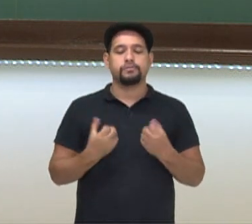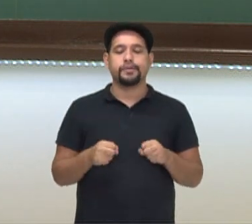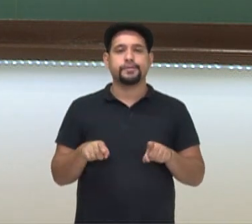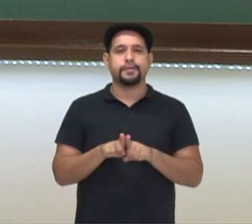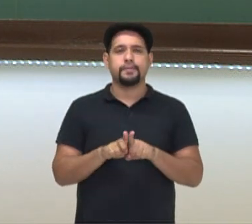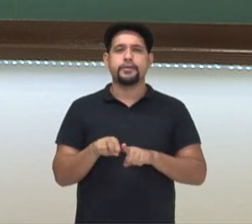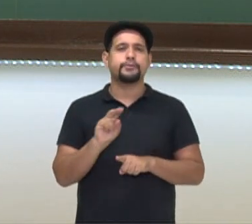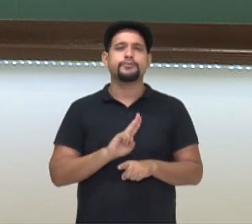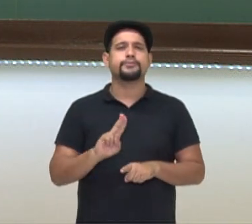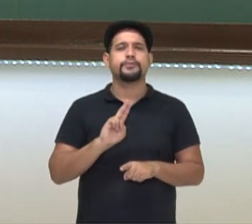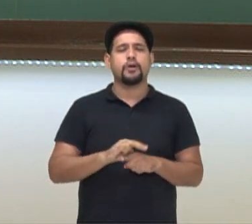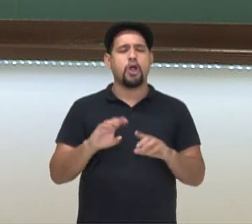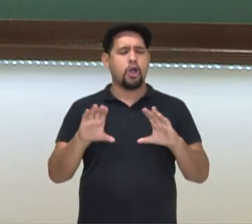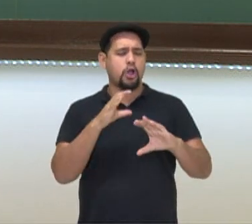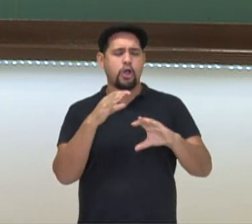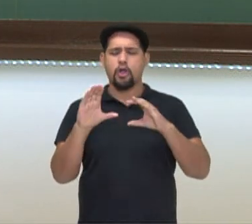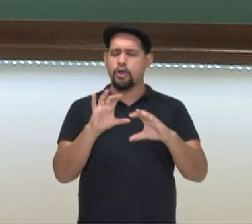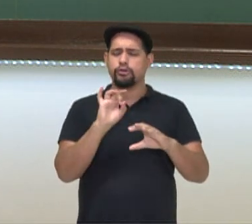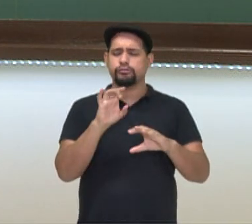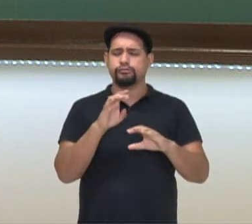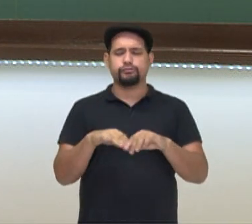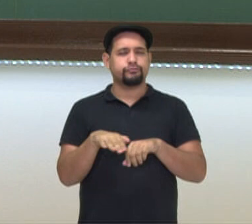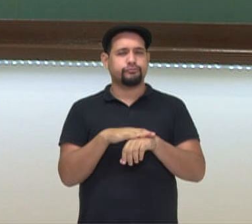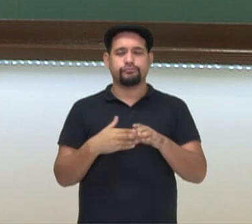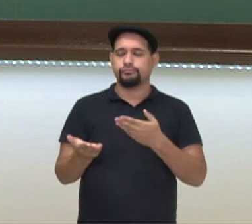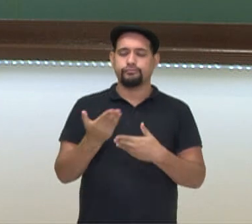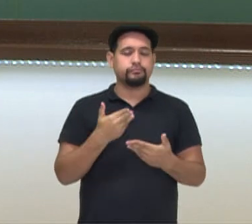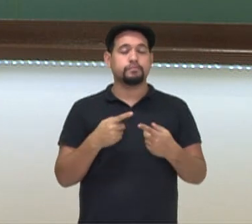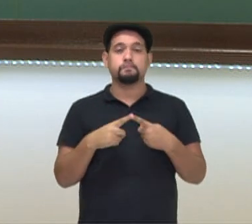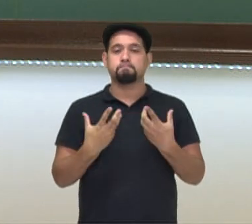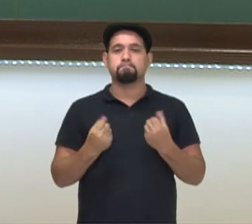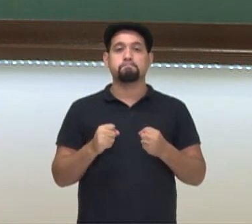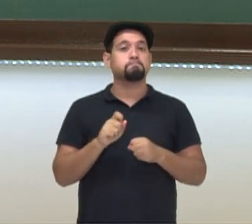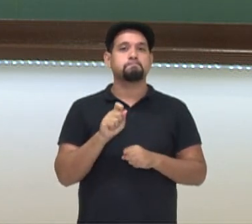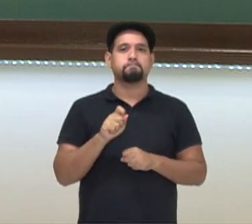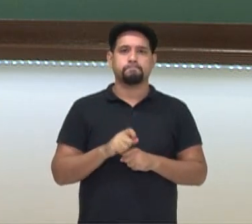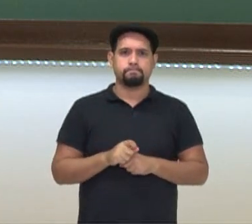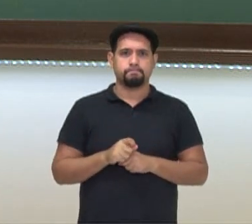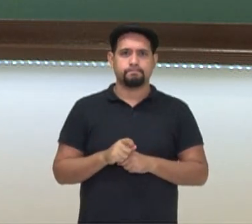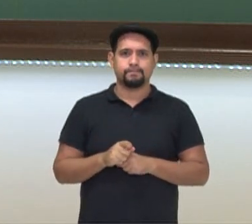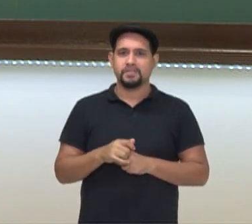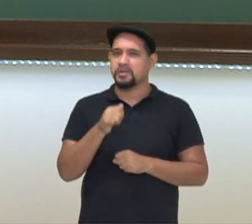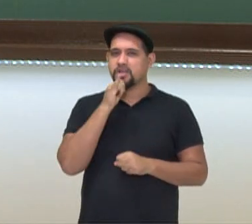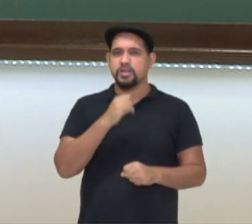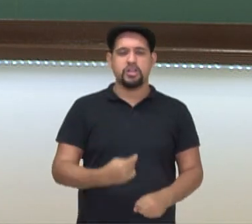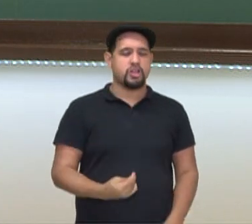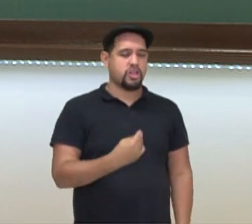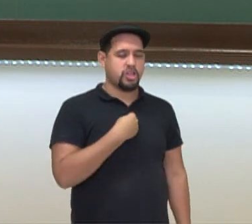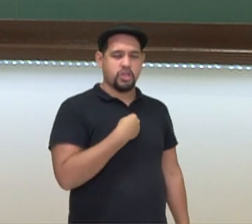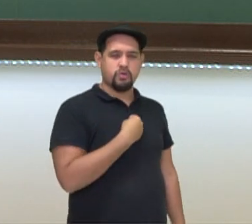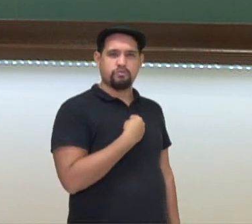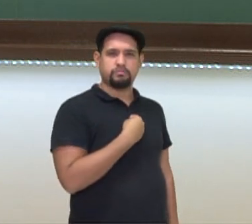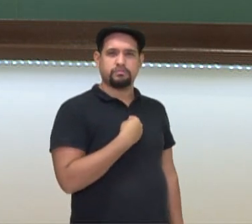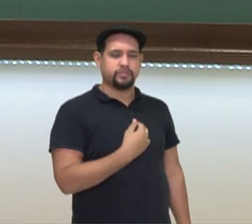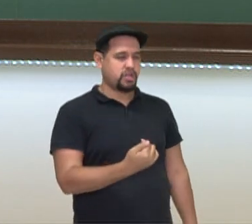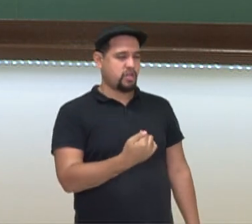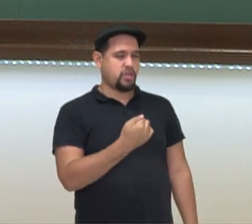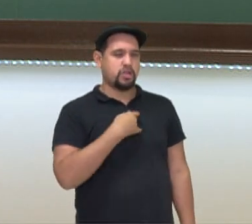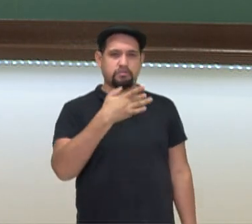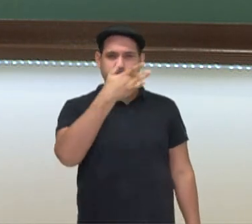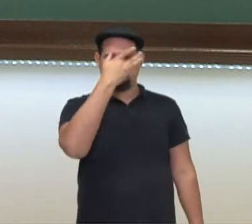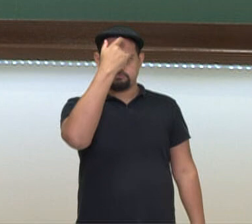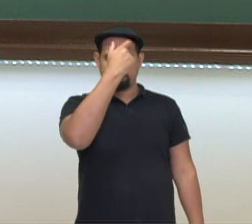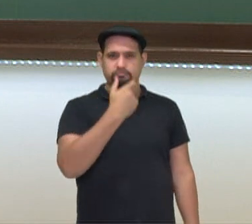a questão do coro e corifeu, de só o diálogo entre os dois, para ele assumir. Então, eu sou, ele foi ali o